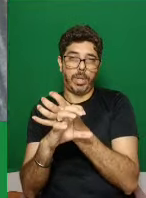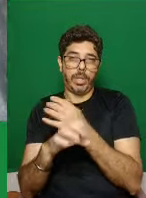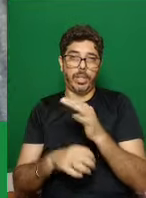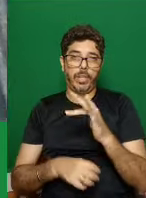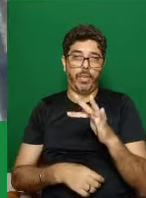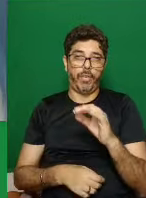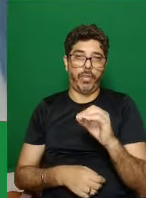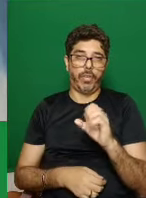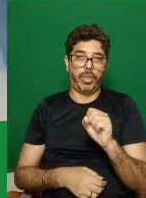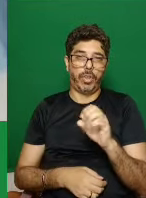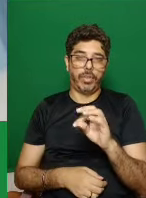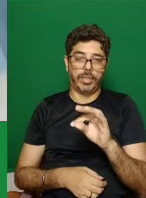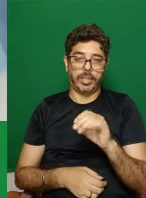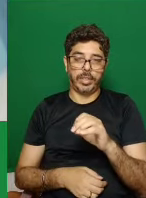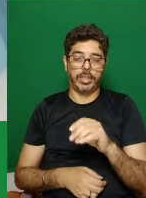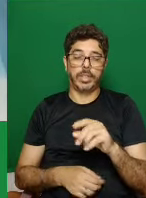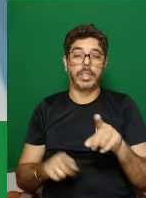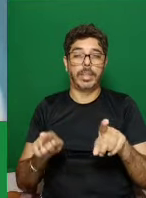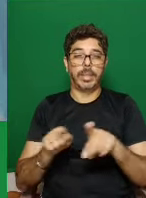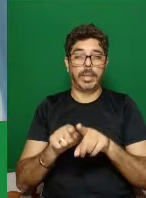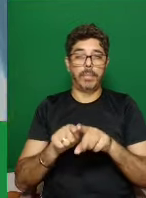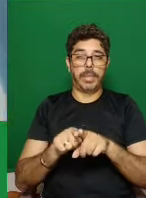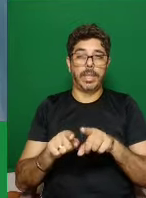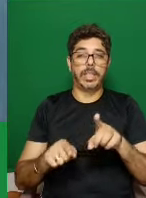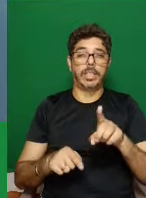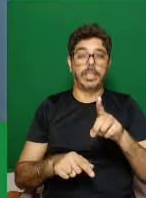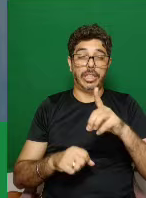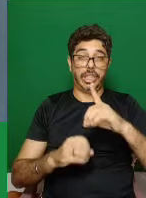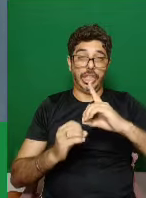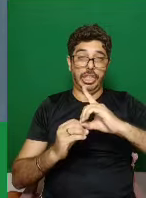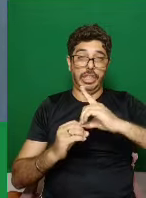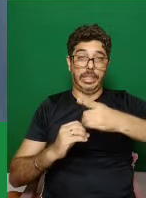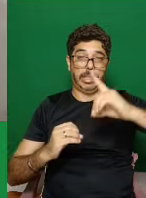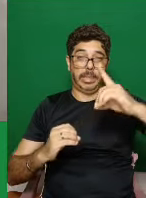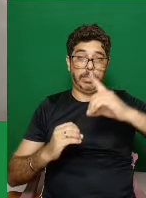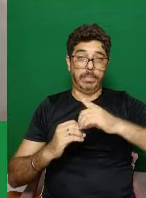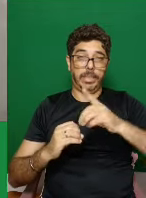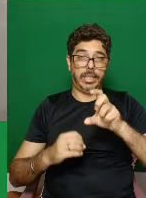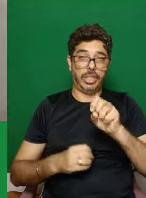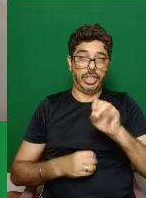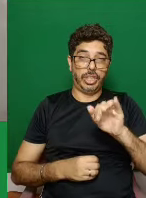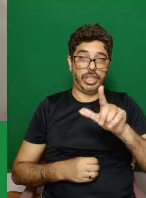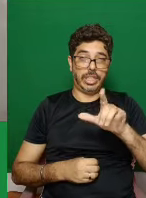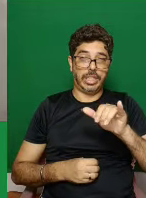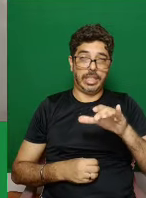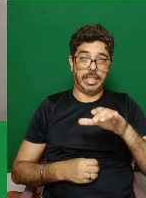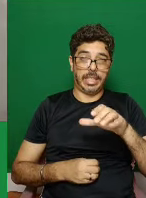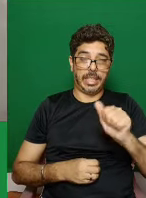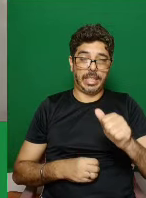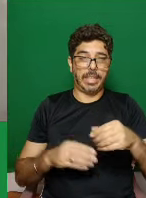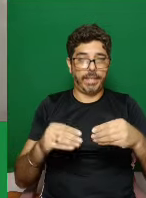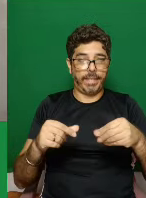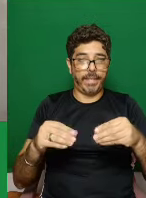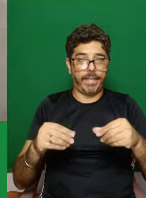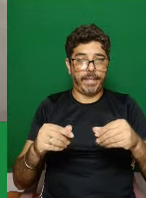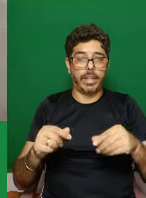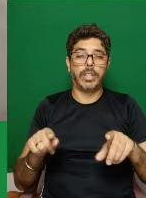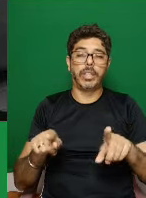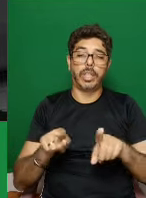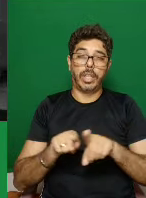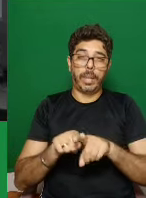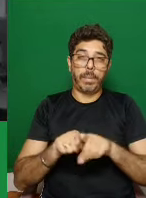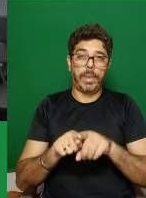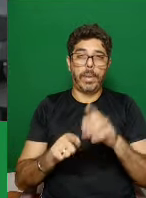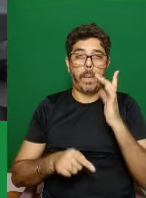de fosfatos, diamantes da sílica e ouro do titânio. Há vários sistemas de separação diferentes, mas em todos